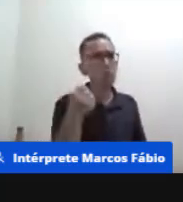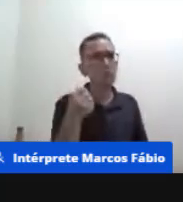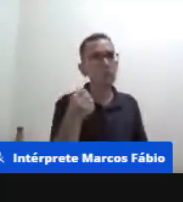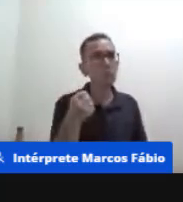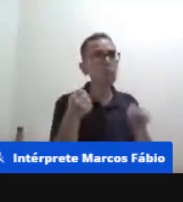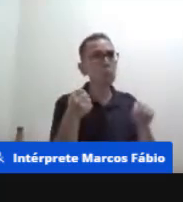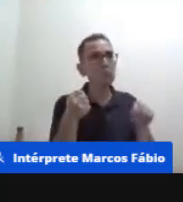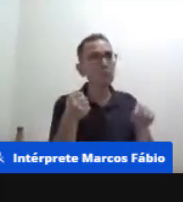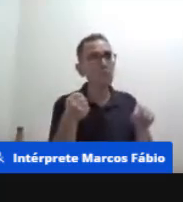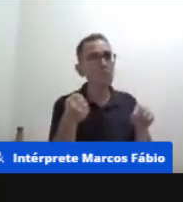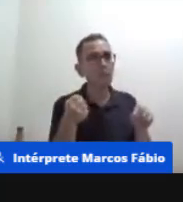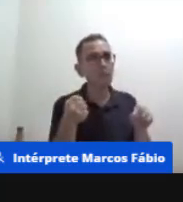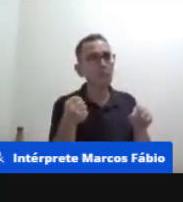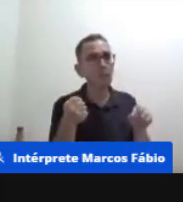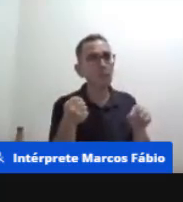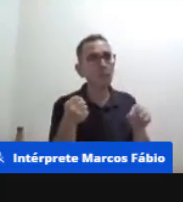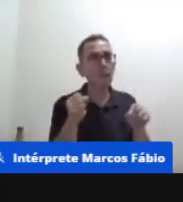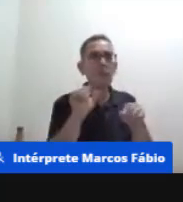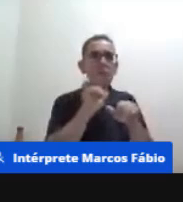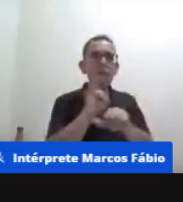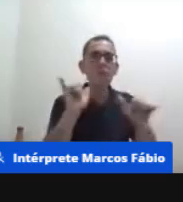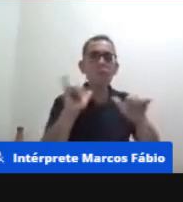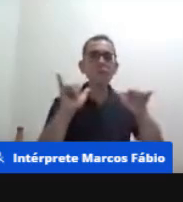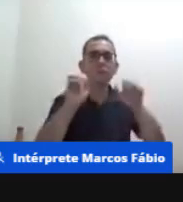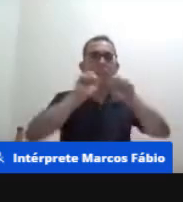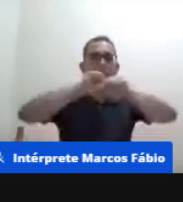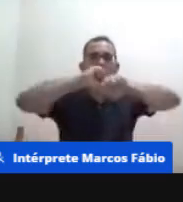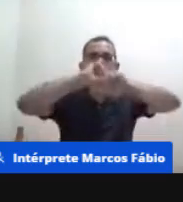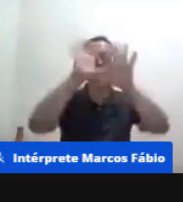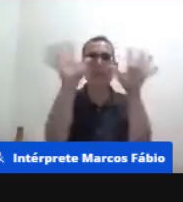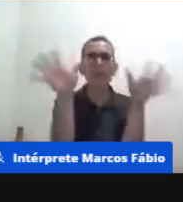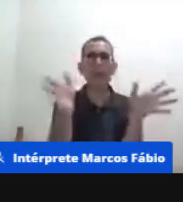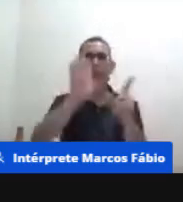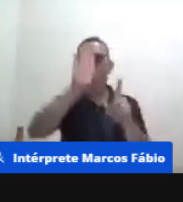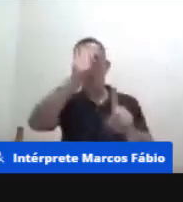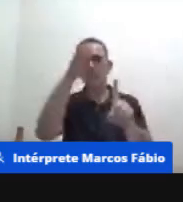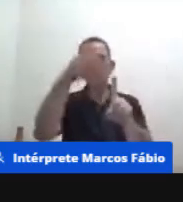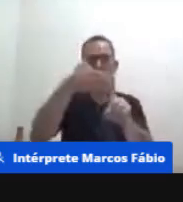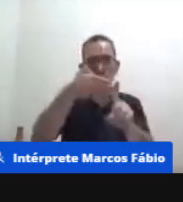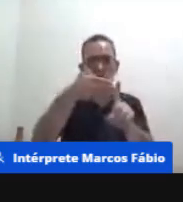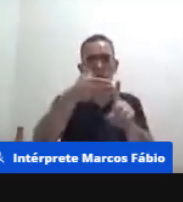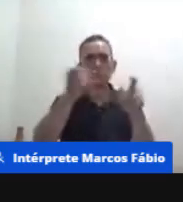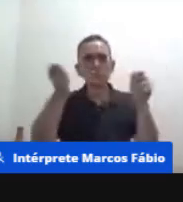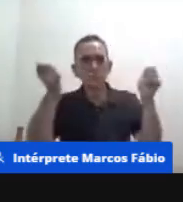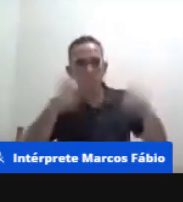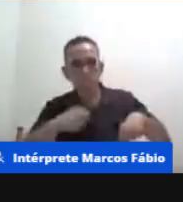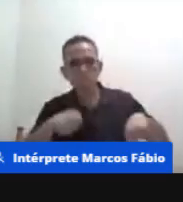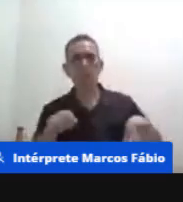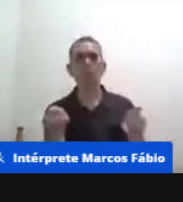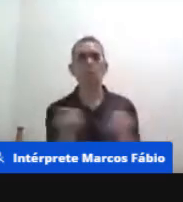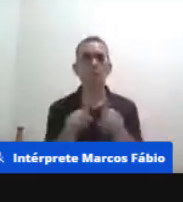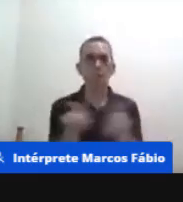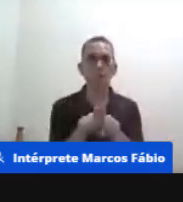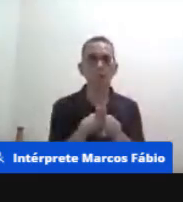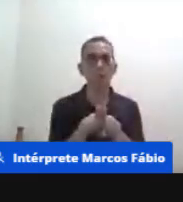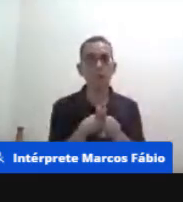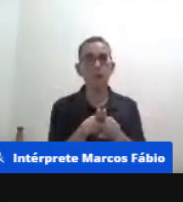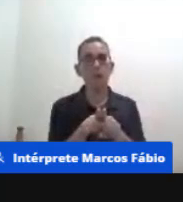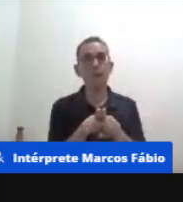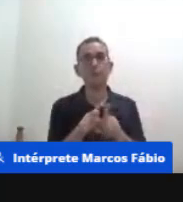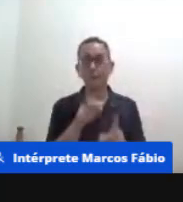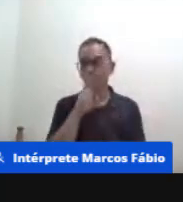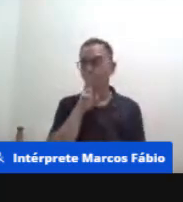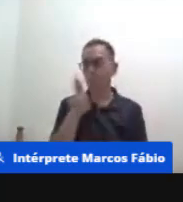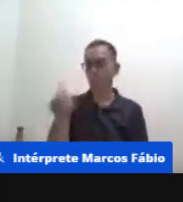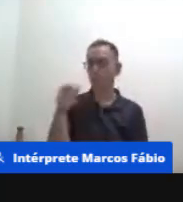mais objetivas, mais simplificadas e diretas para que ocorra a resposta dessa criança. Por que é que eu